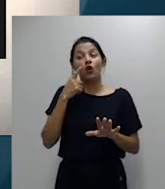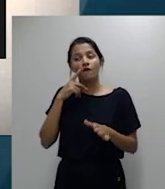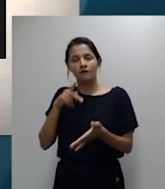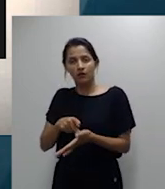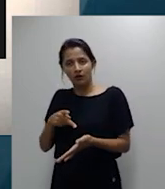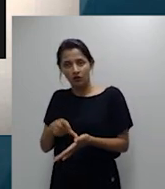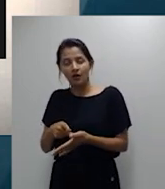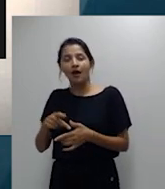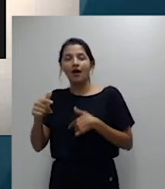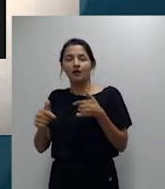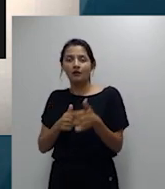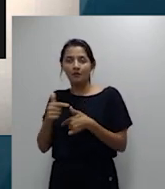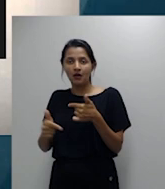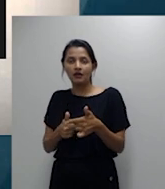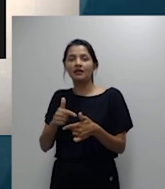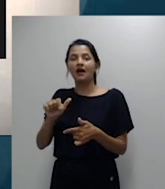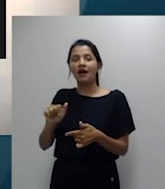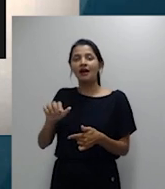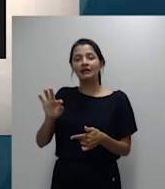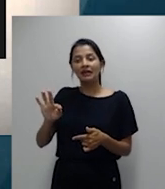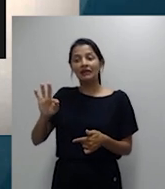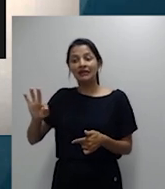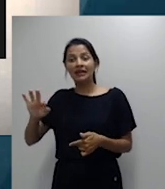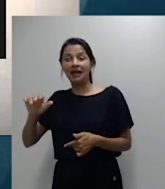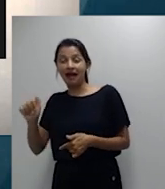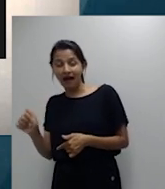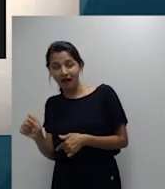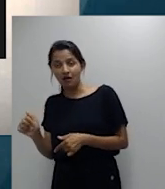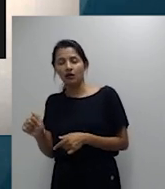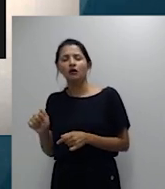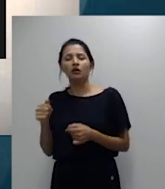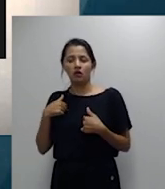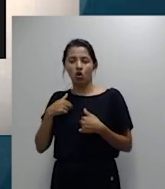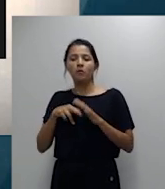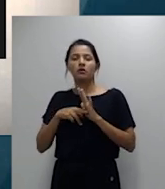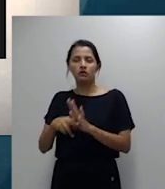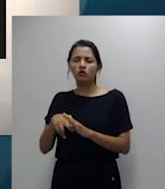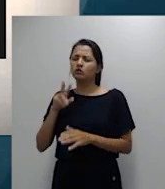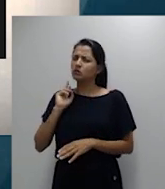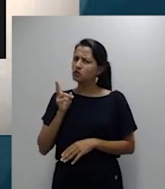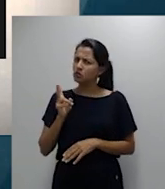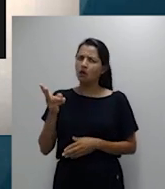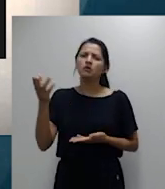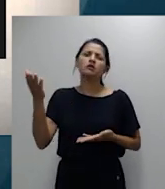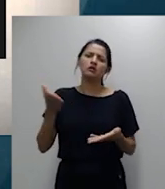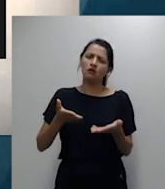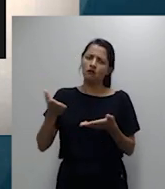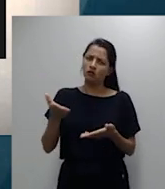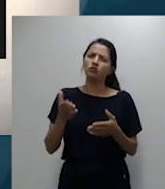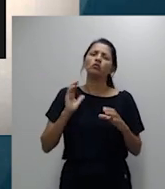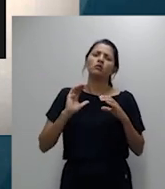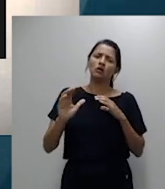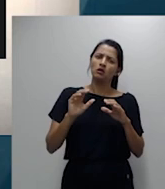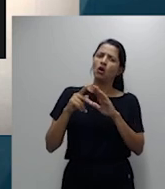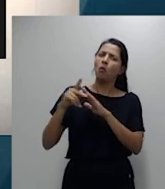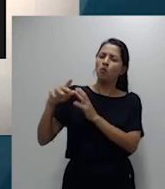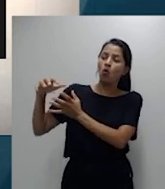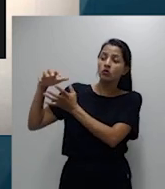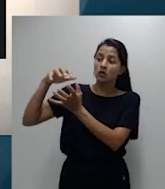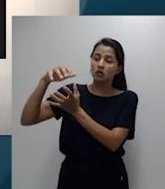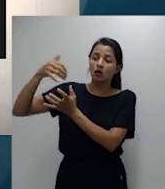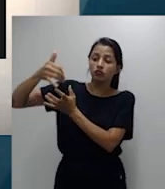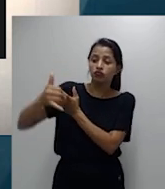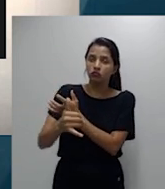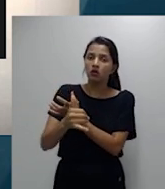eu aqui represento sempre foi prestar serviço de telecomunicação por satélite repito